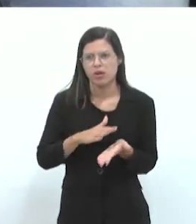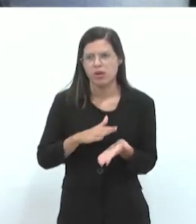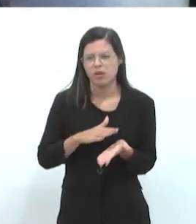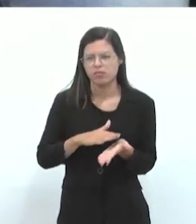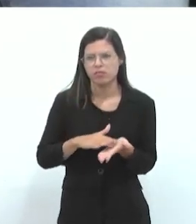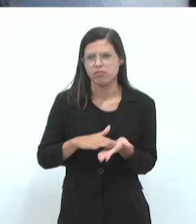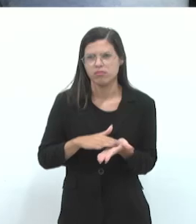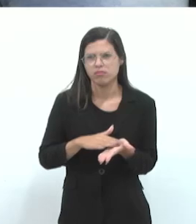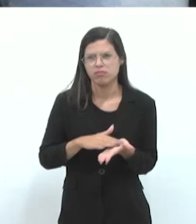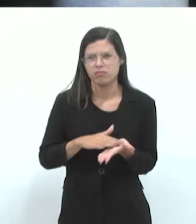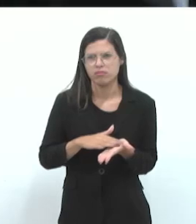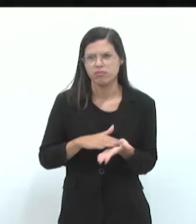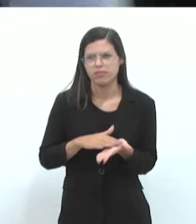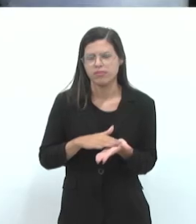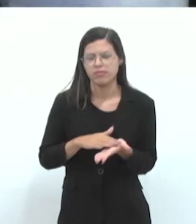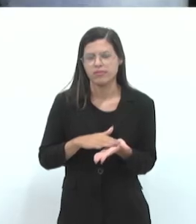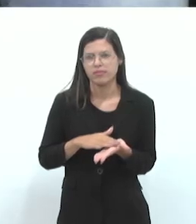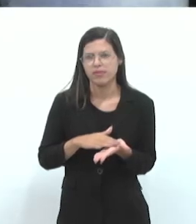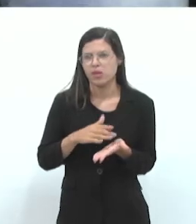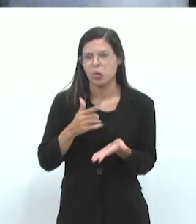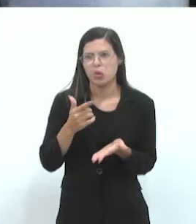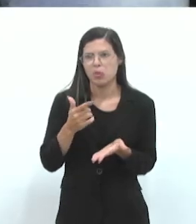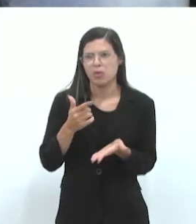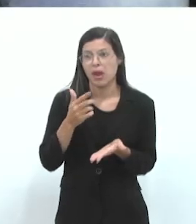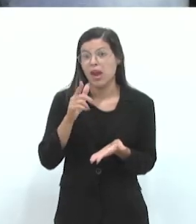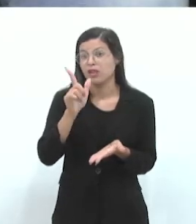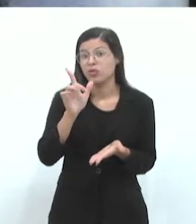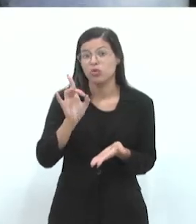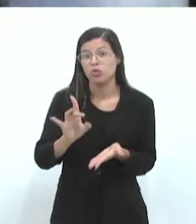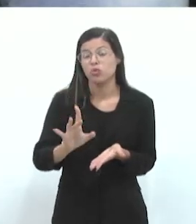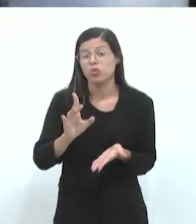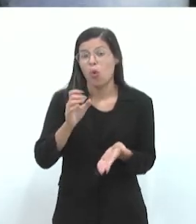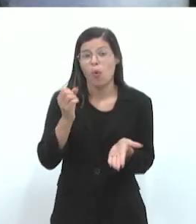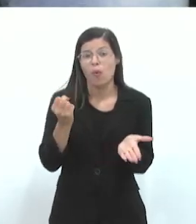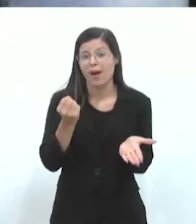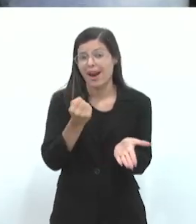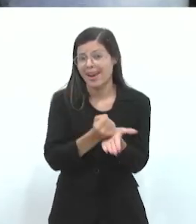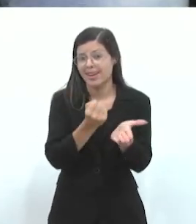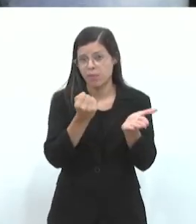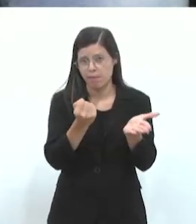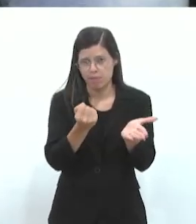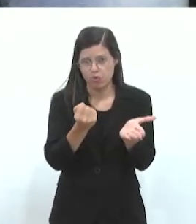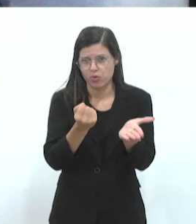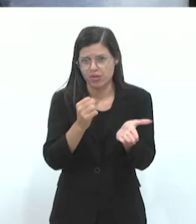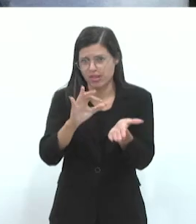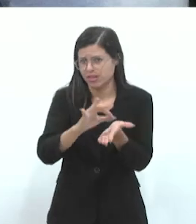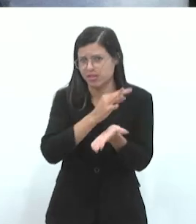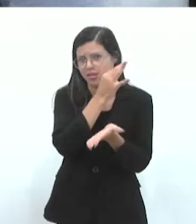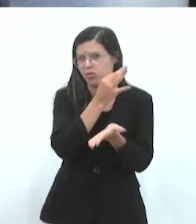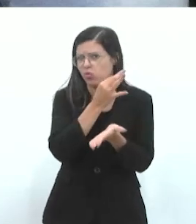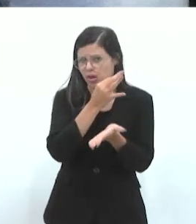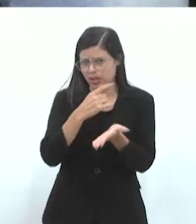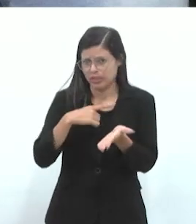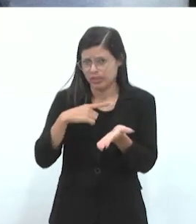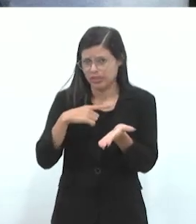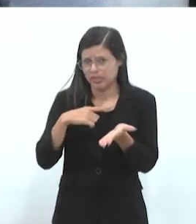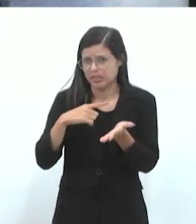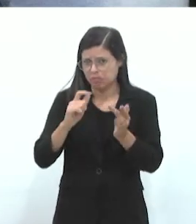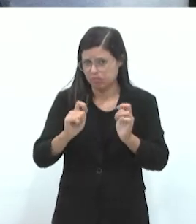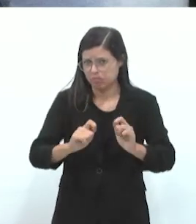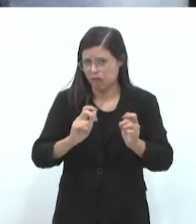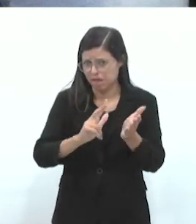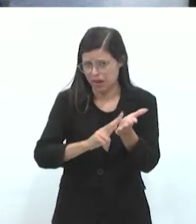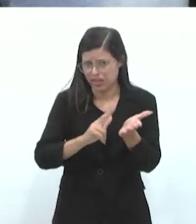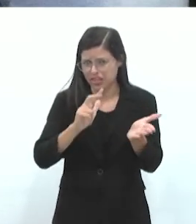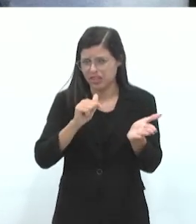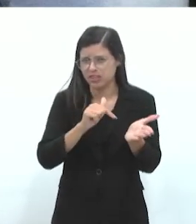dizer, é um carimbo da assinatura. Se isso tem validade legal dentro do parlamento.